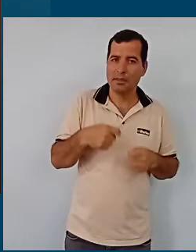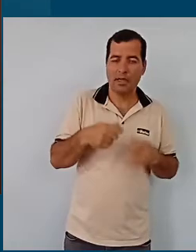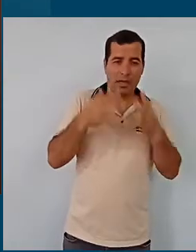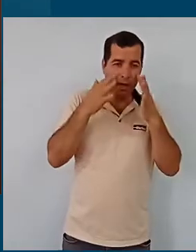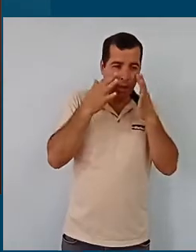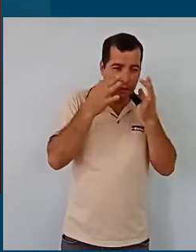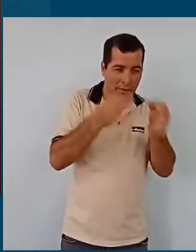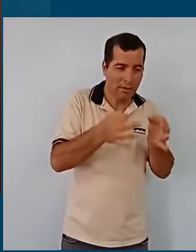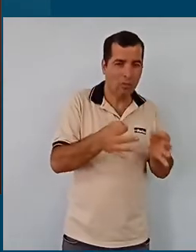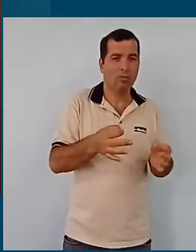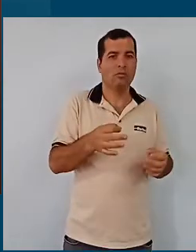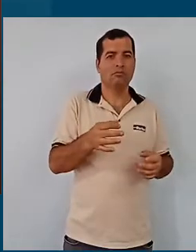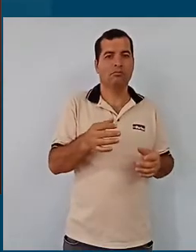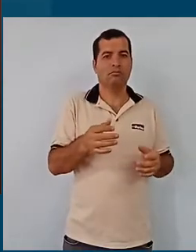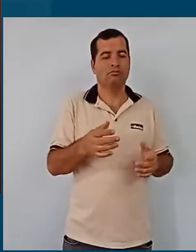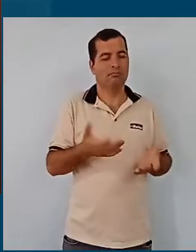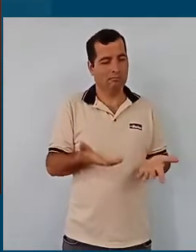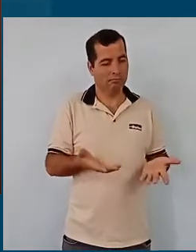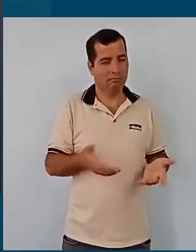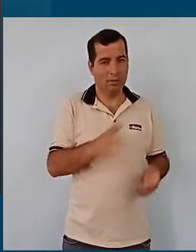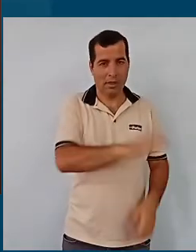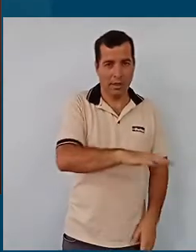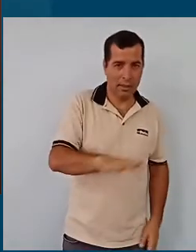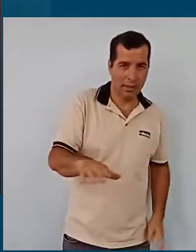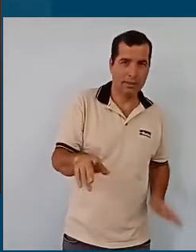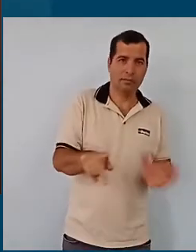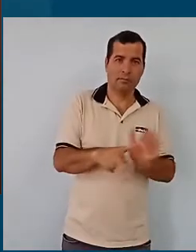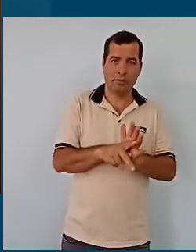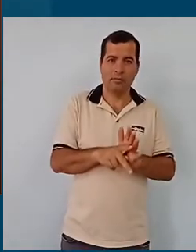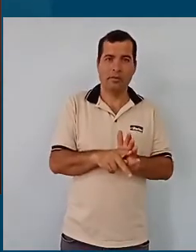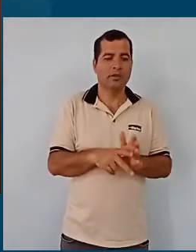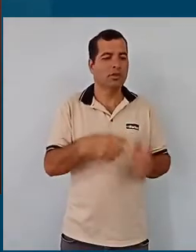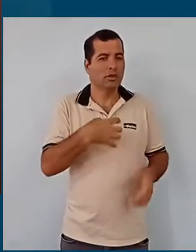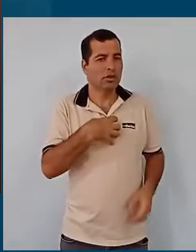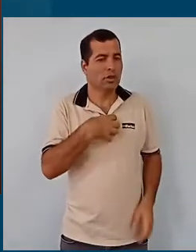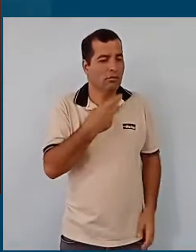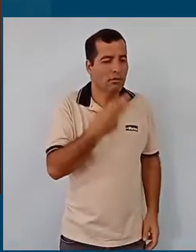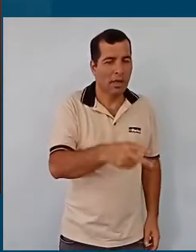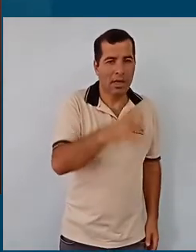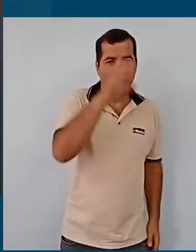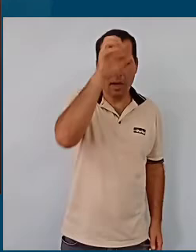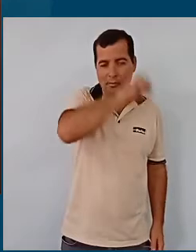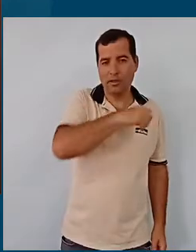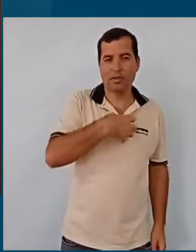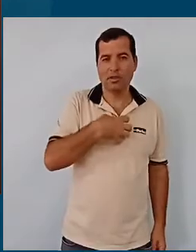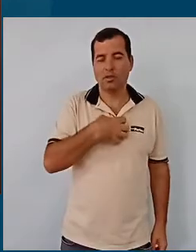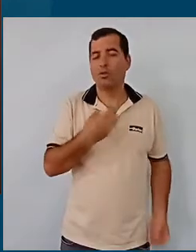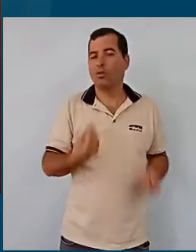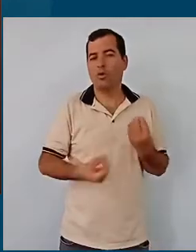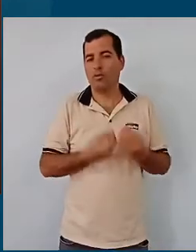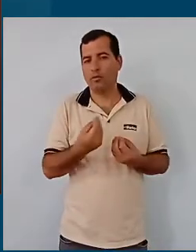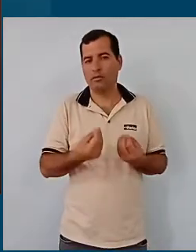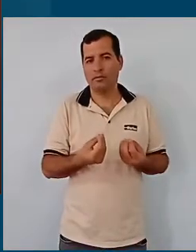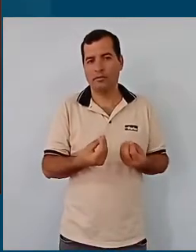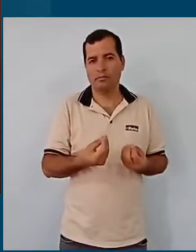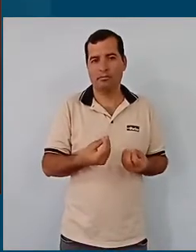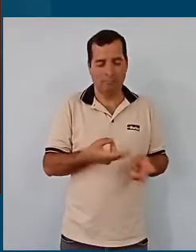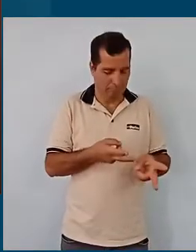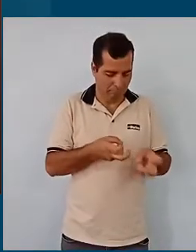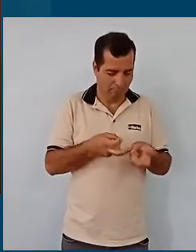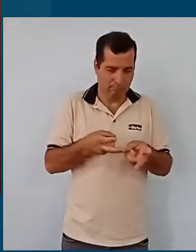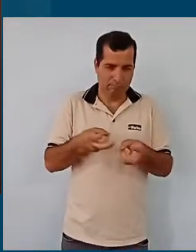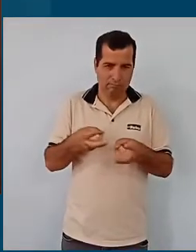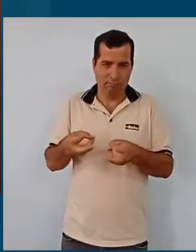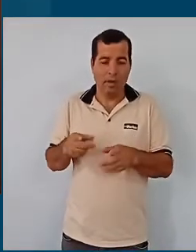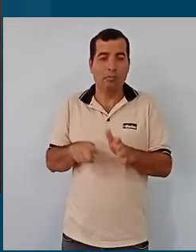mais cuidado para as crianças e para o modo como as crianças aprendem. E as pesquisas sobre